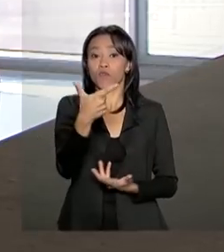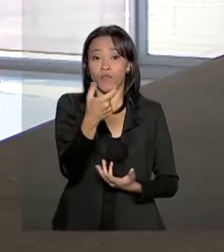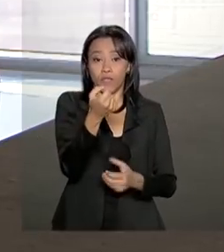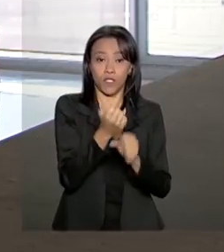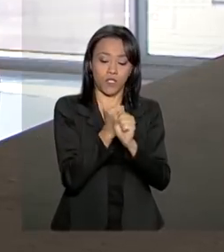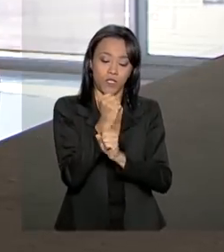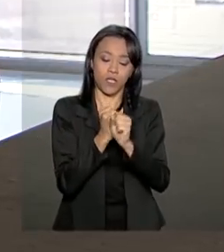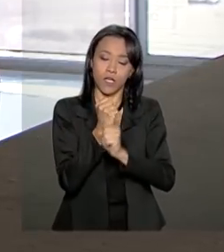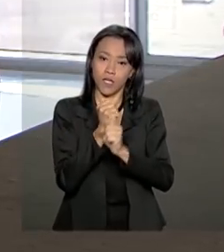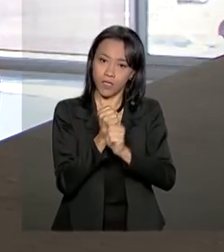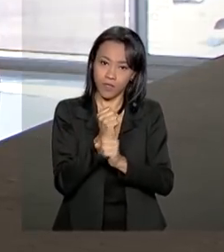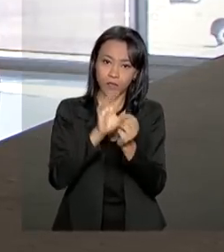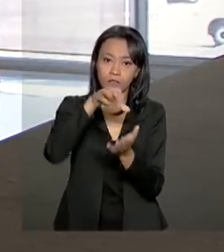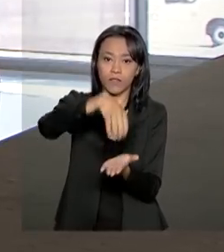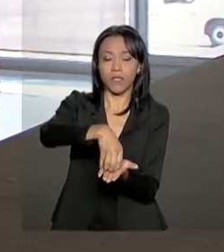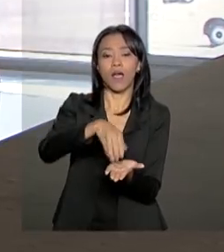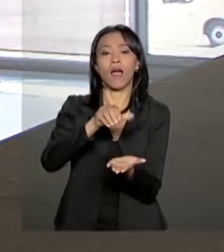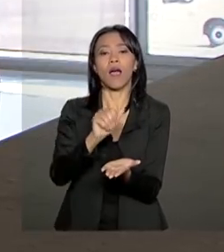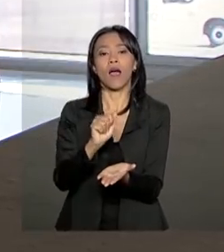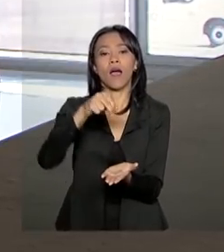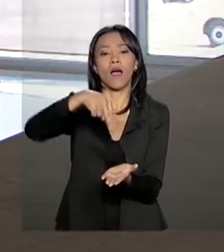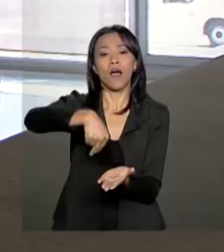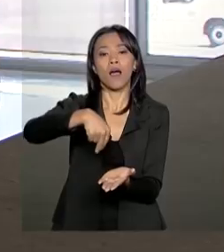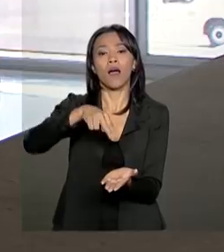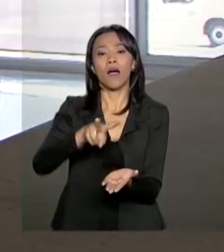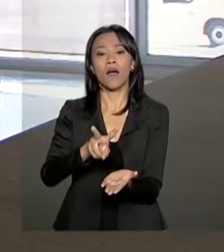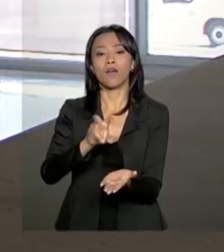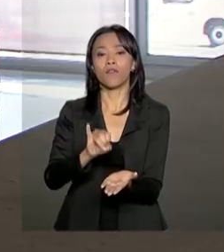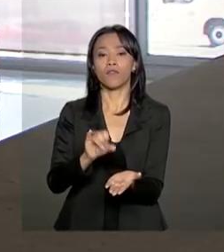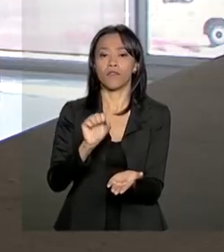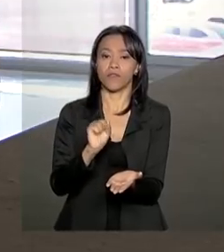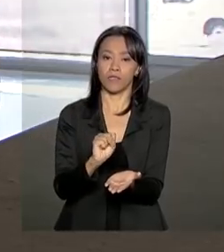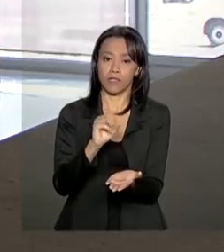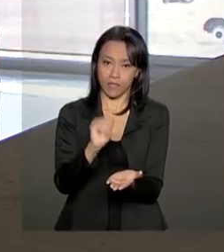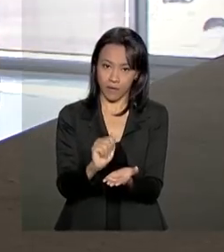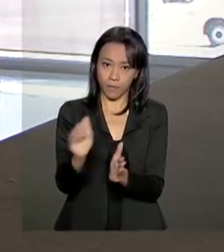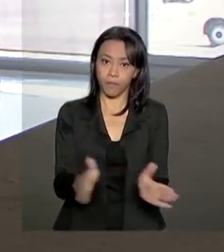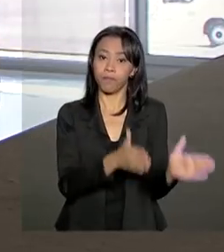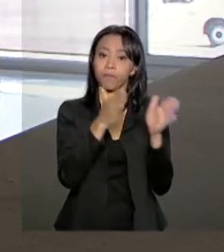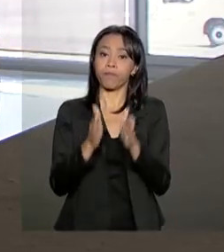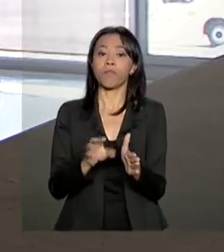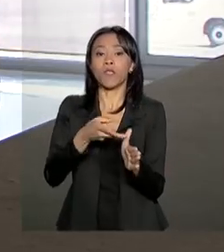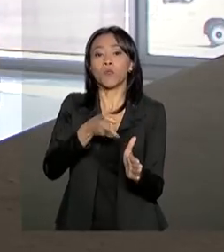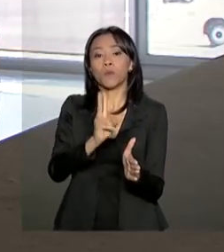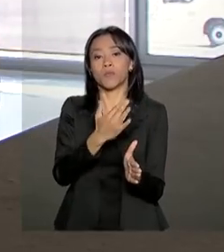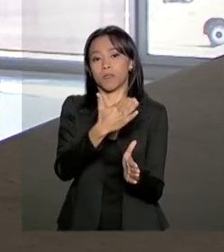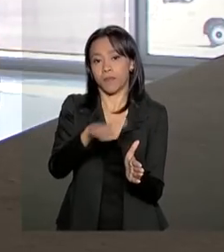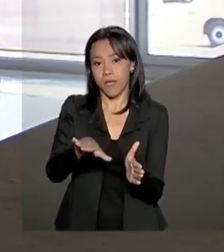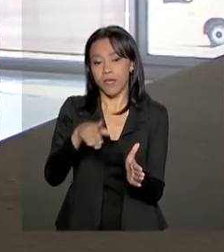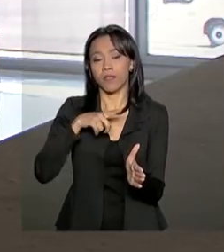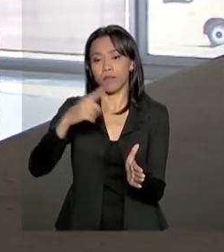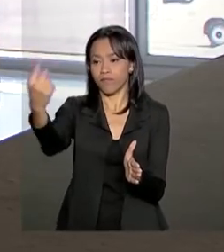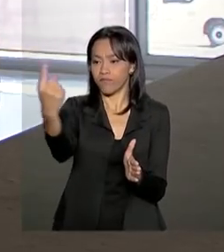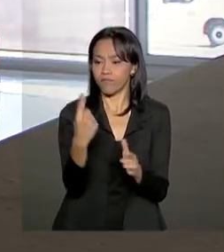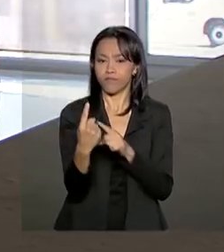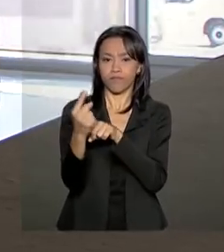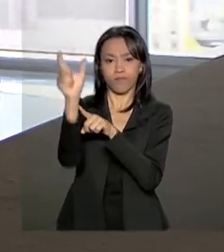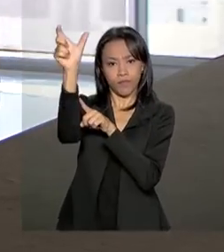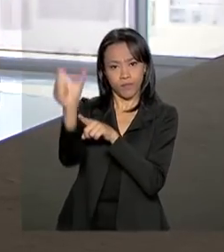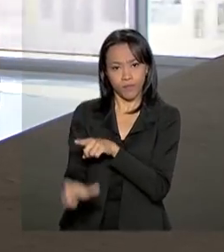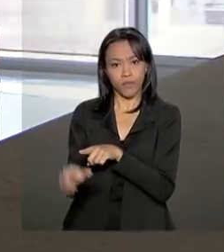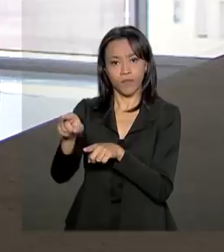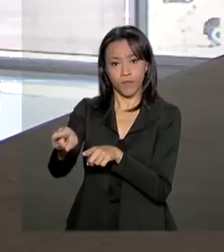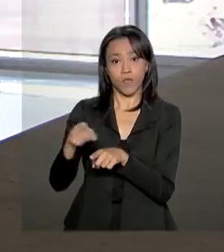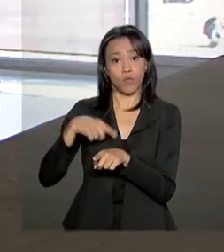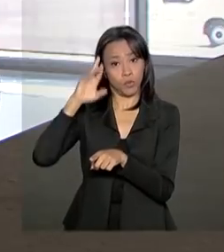da anvisa agência nacional de vigilância sanitária às duas e meia ele recebe o diretor presidente das lojas havan